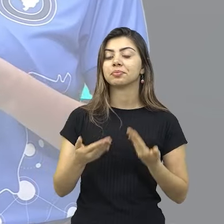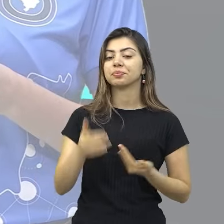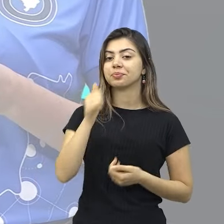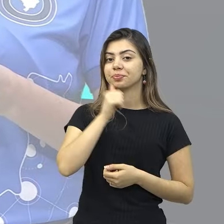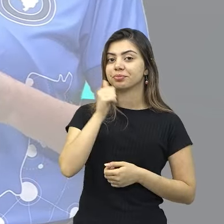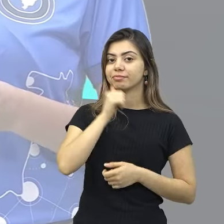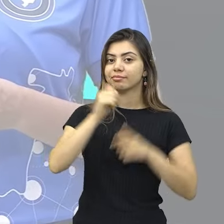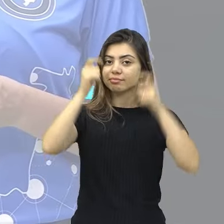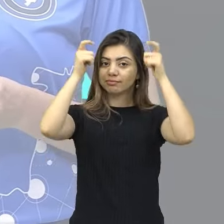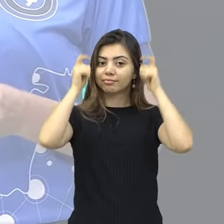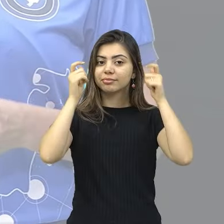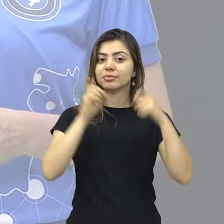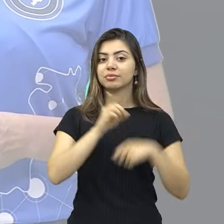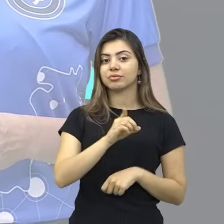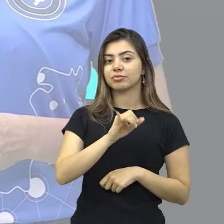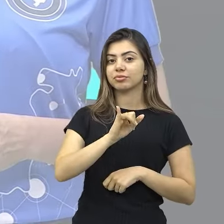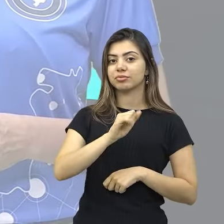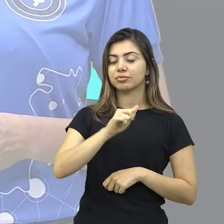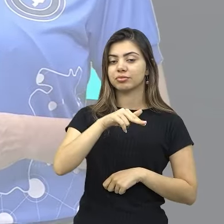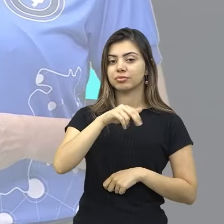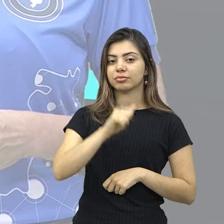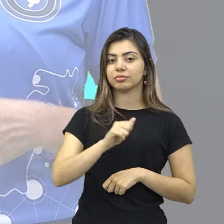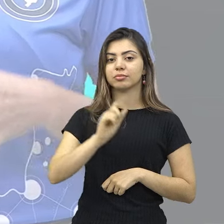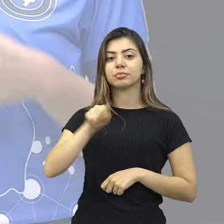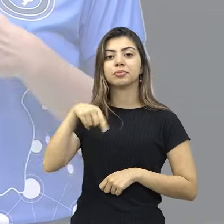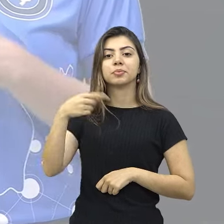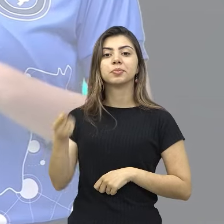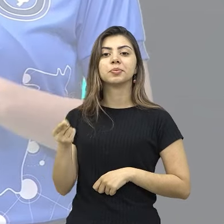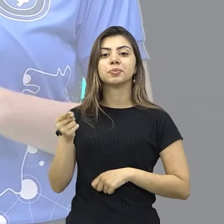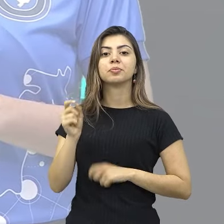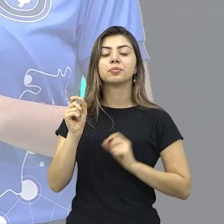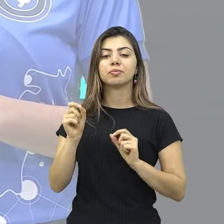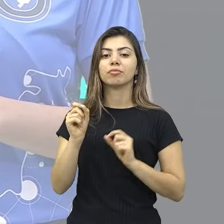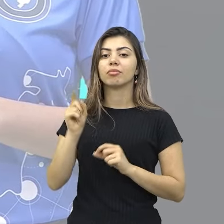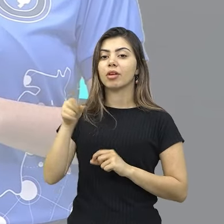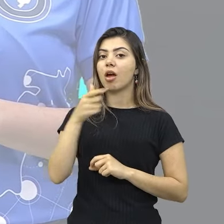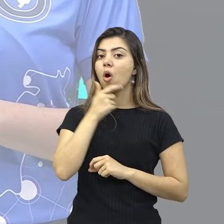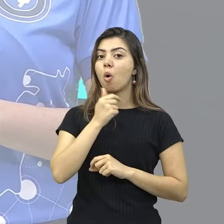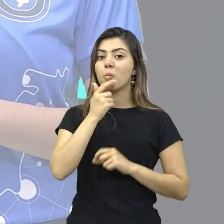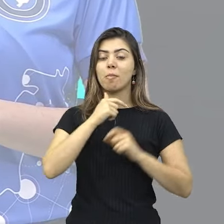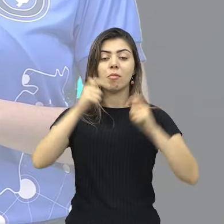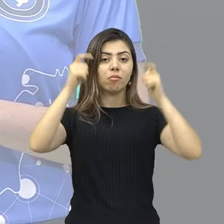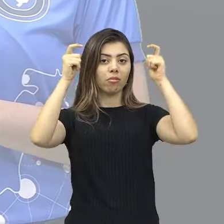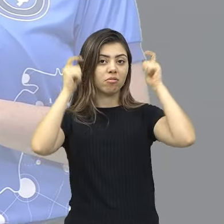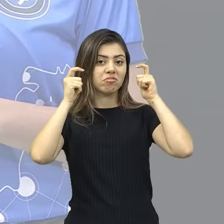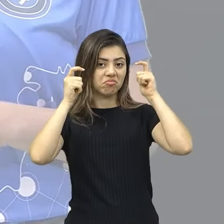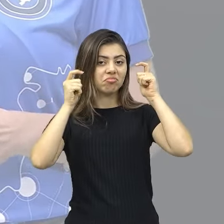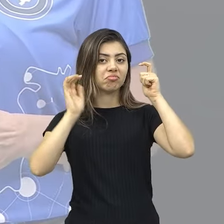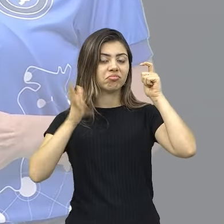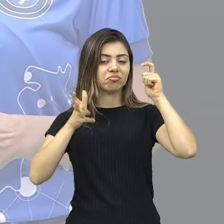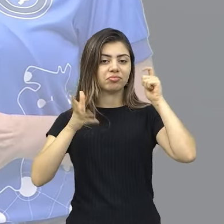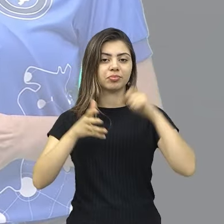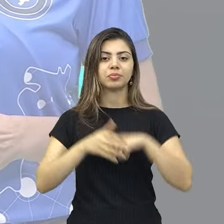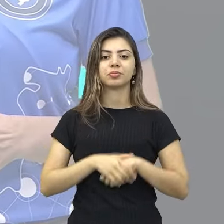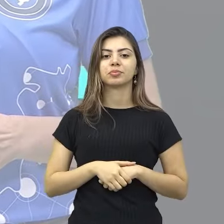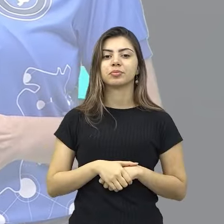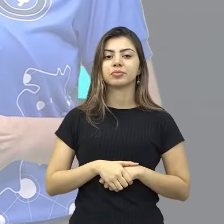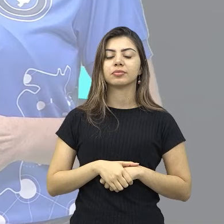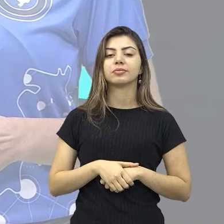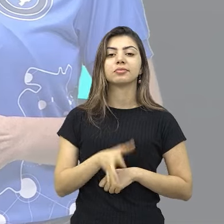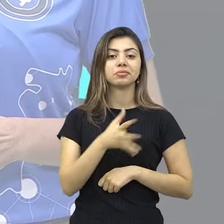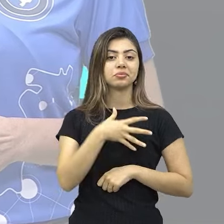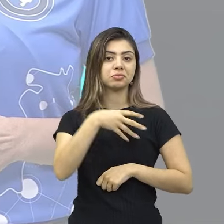princesa Diana, ok? Charles, que agora já é o rei, certo? O rei Charles. E os filhos